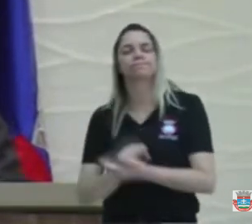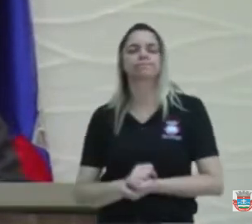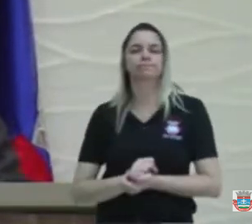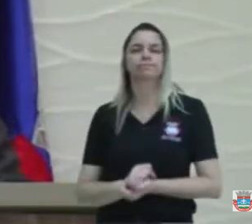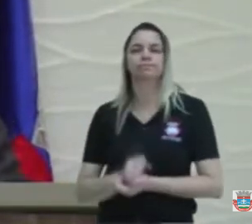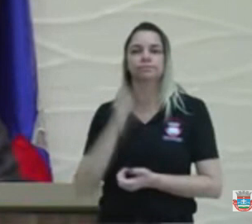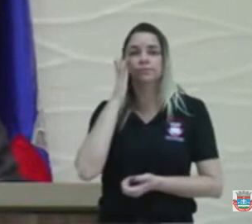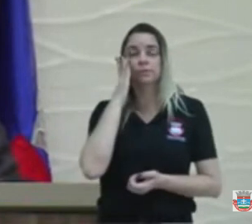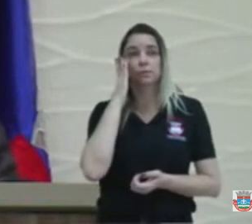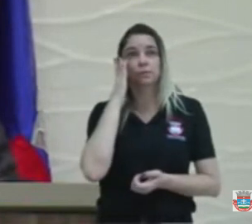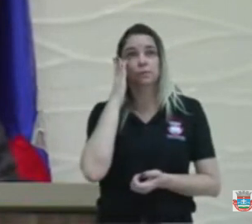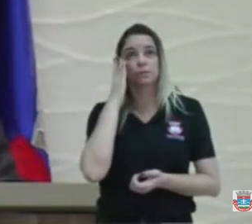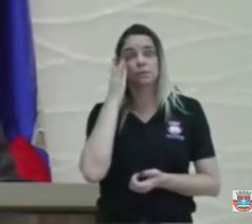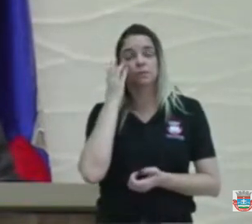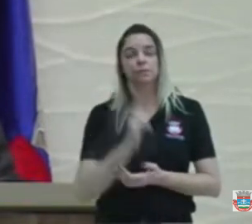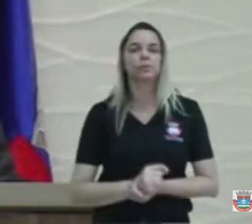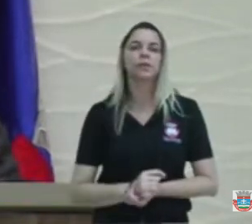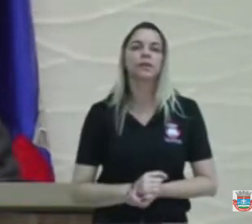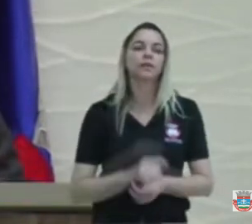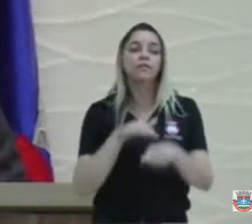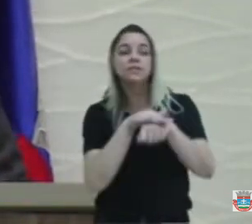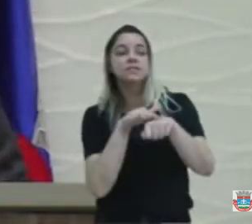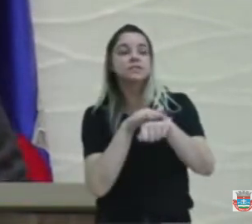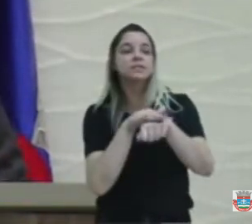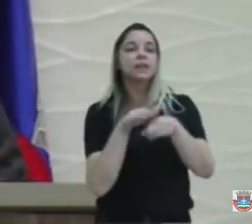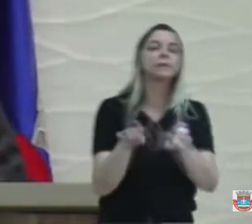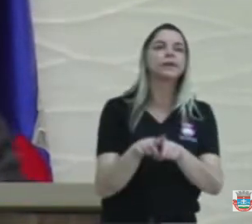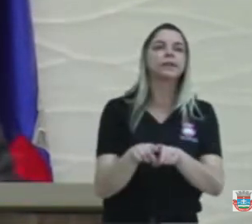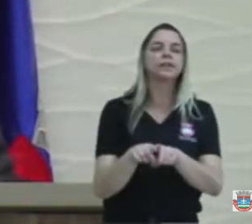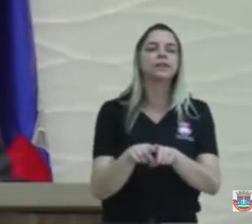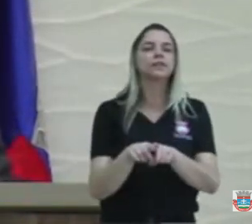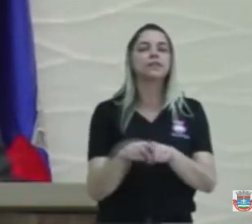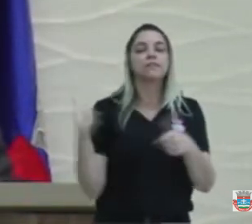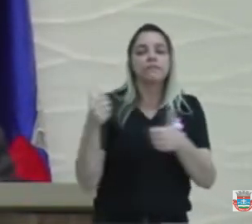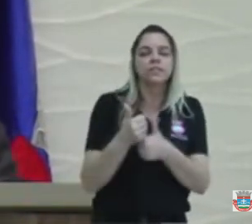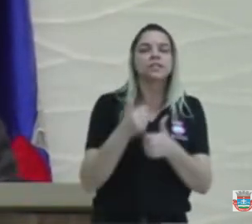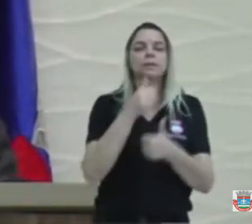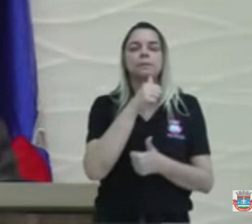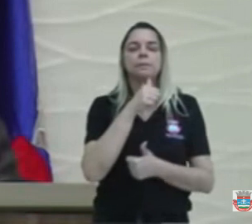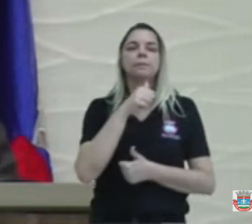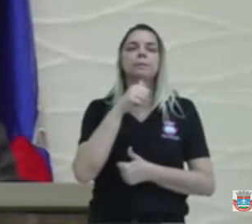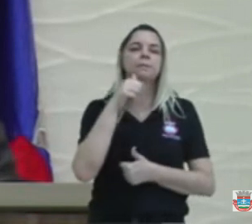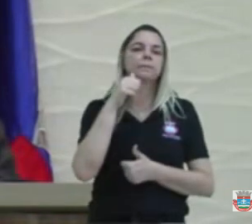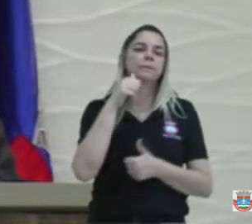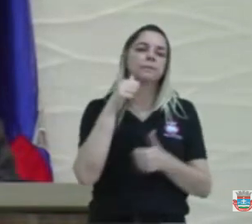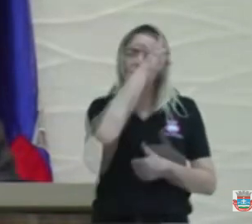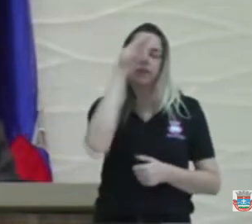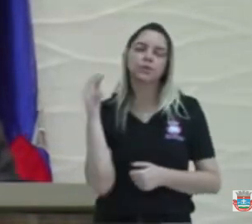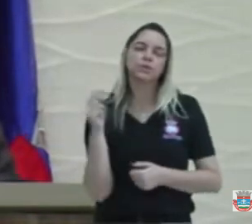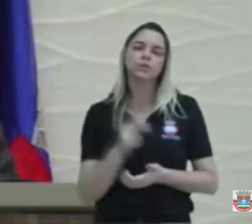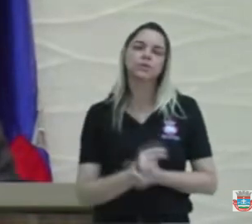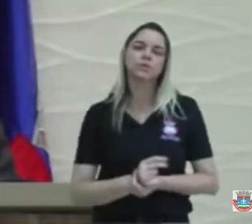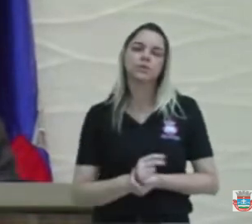Conversava com o secretário com o vice-prefeito na época das arações de terra. A prefeitura tem